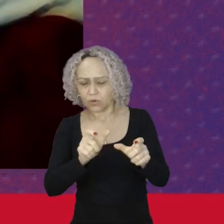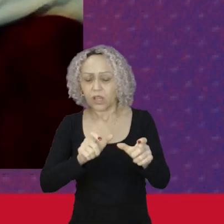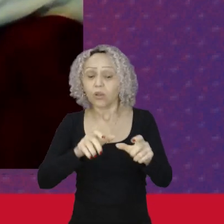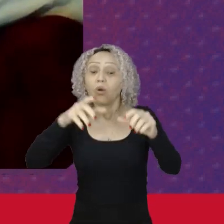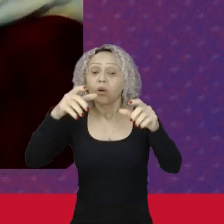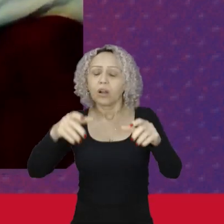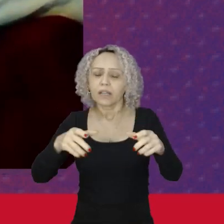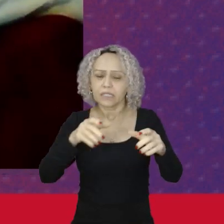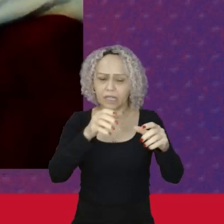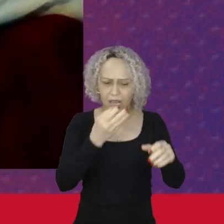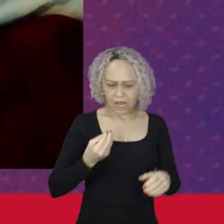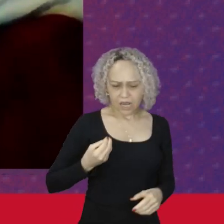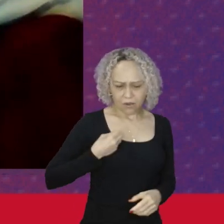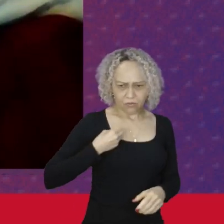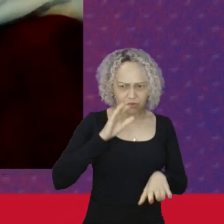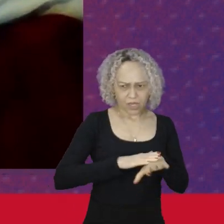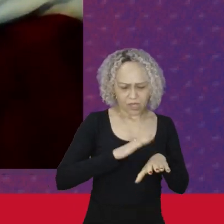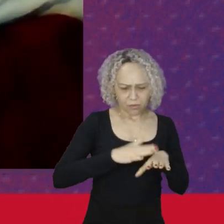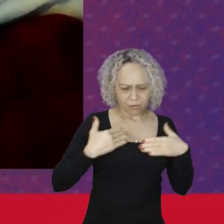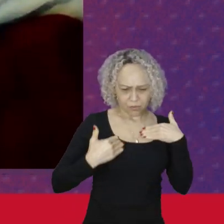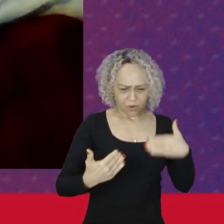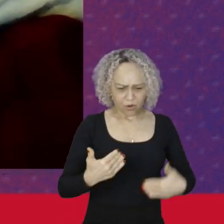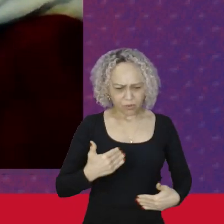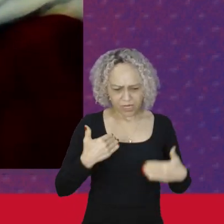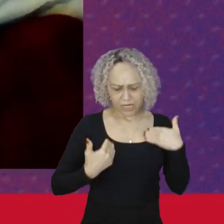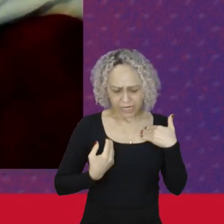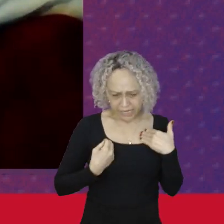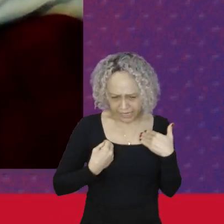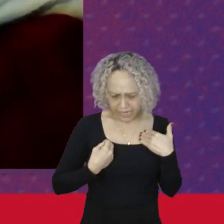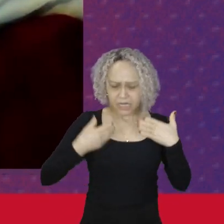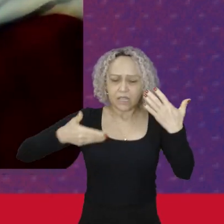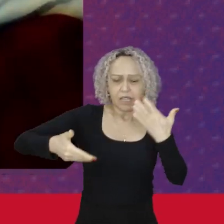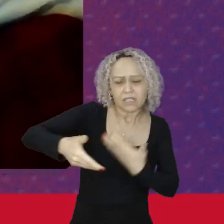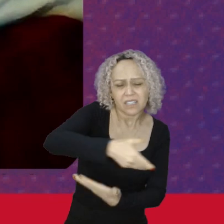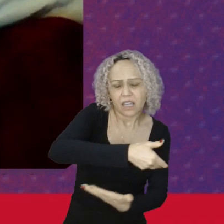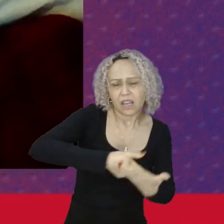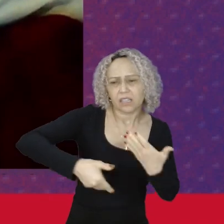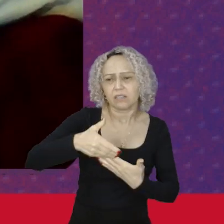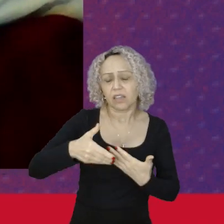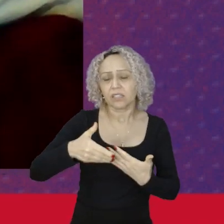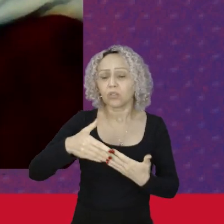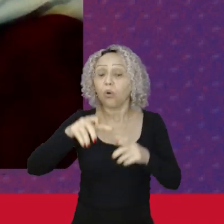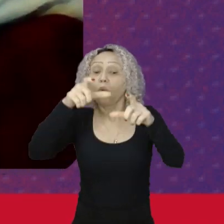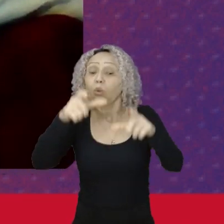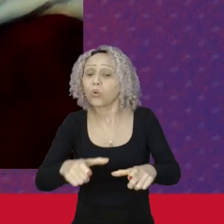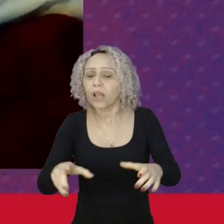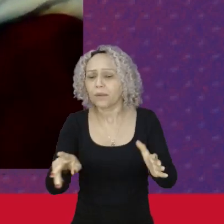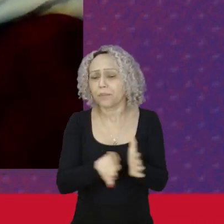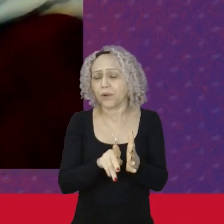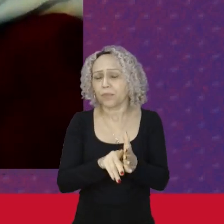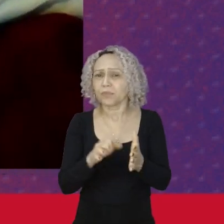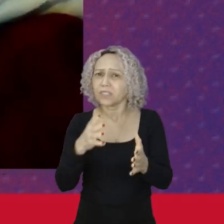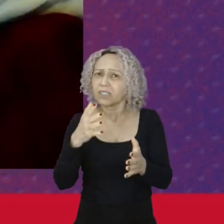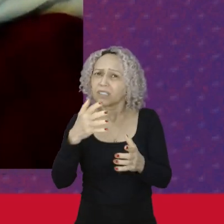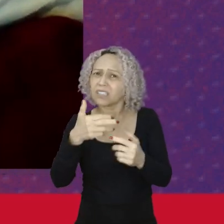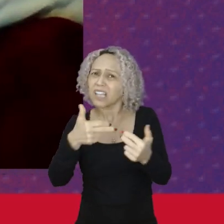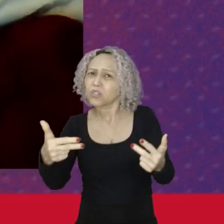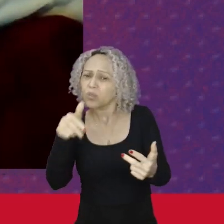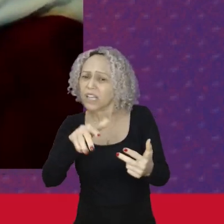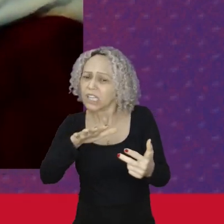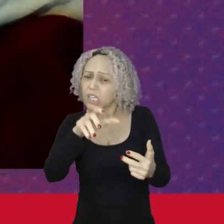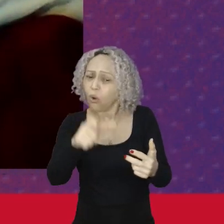Então, a deficiência, ela é social porque ela é fruto de fatores